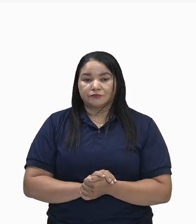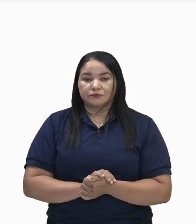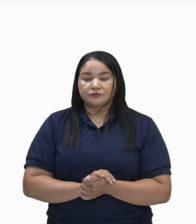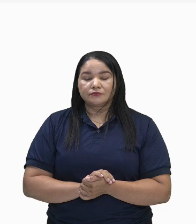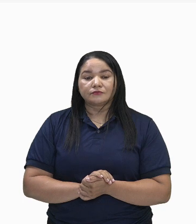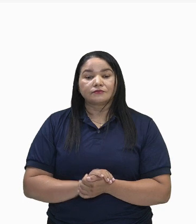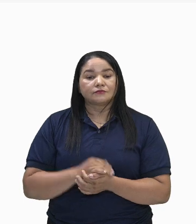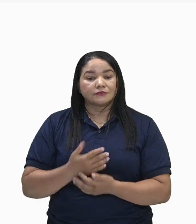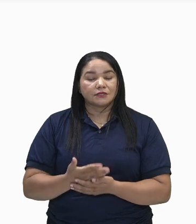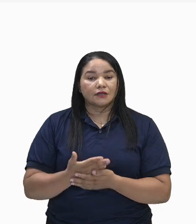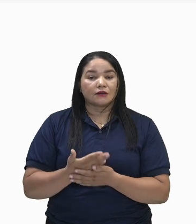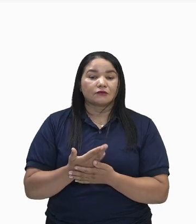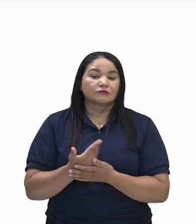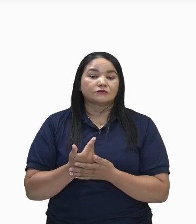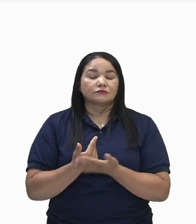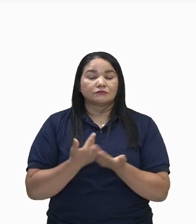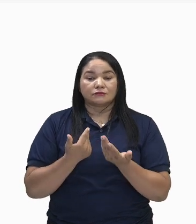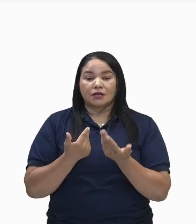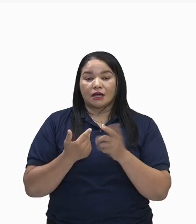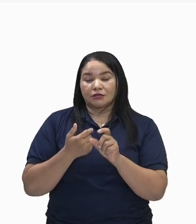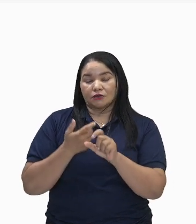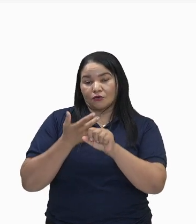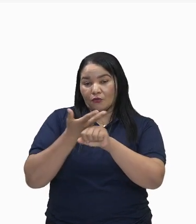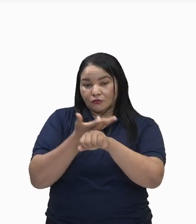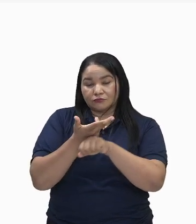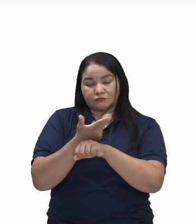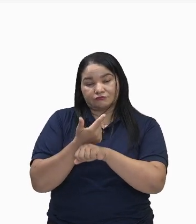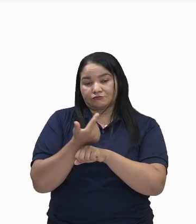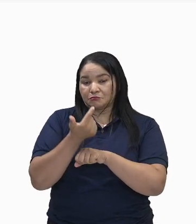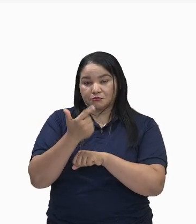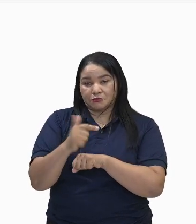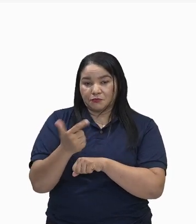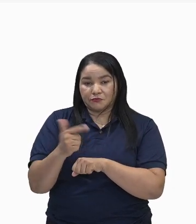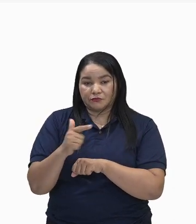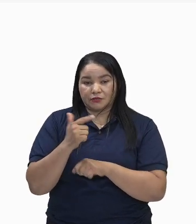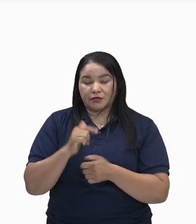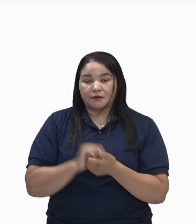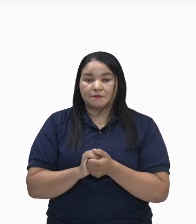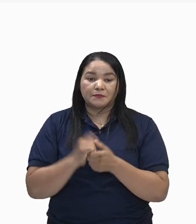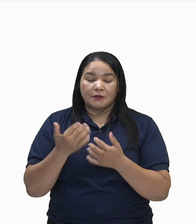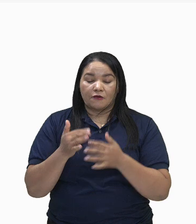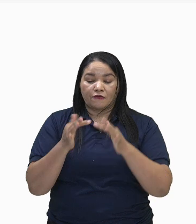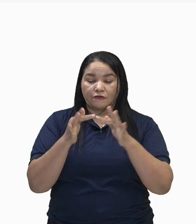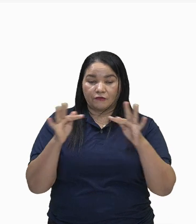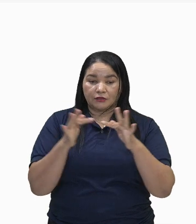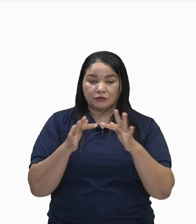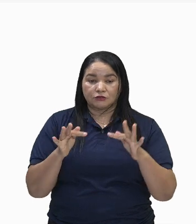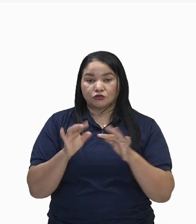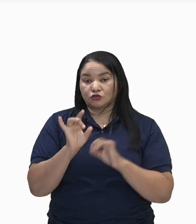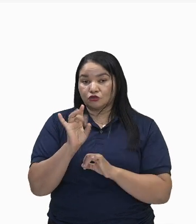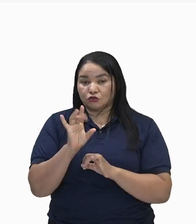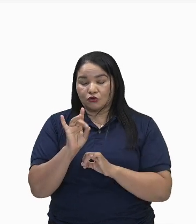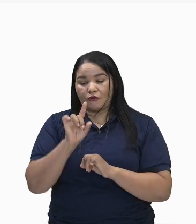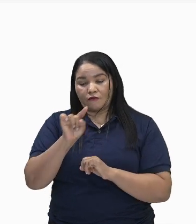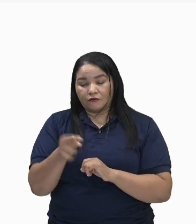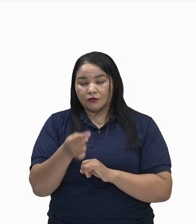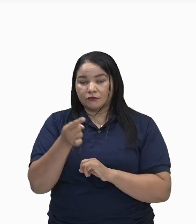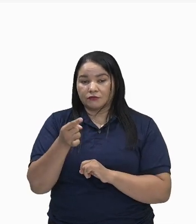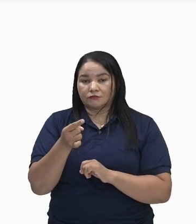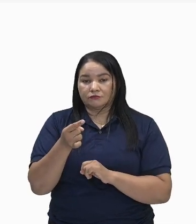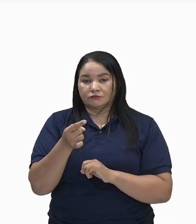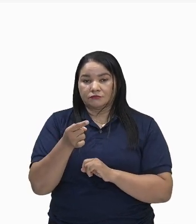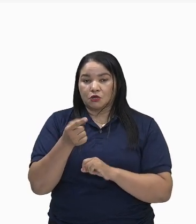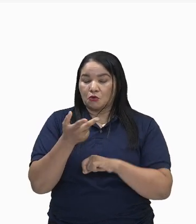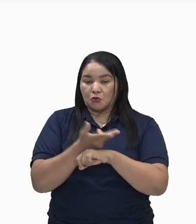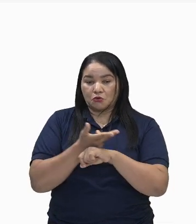a ausência de conjunção. Então, nessas construções, vai ter apenas vírgula, nunca vai